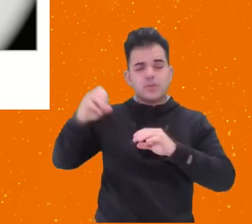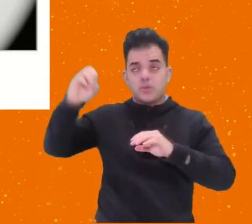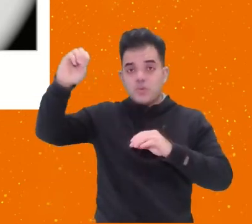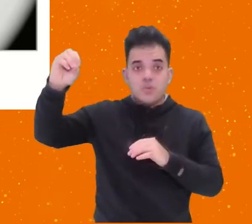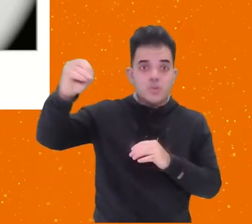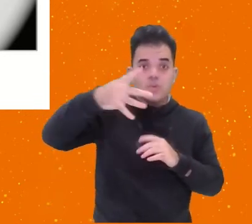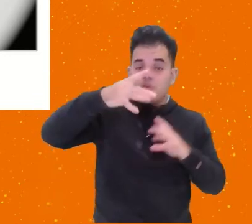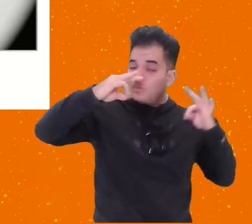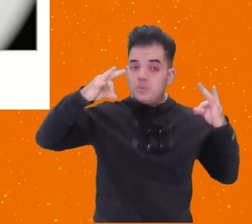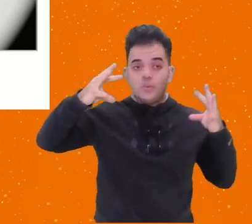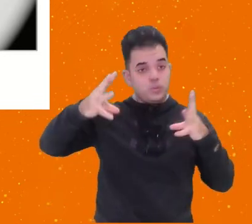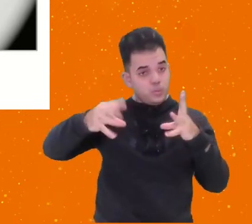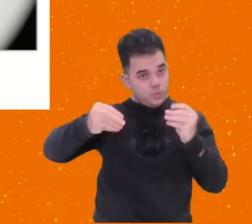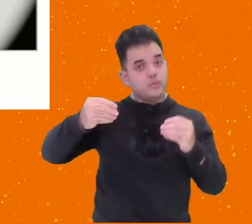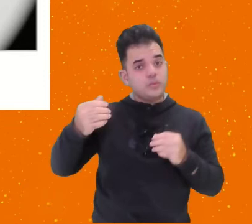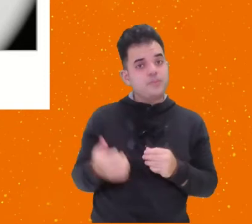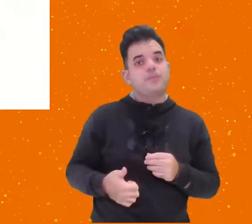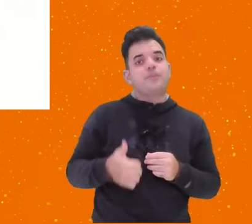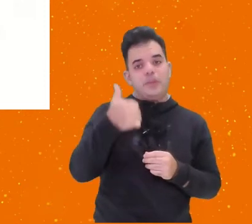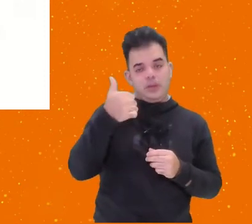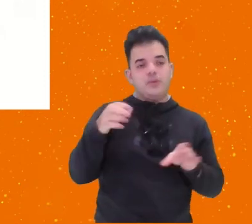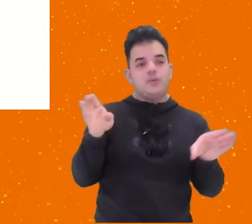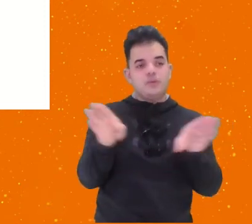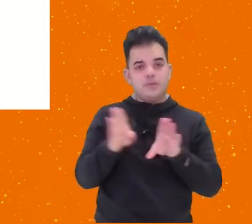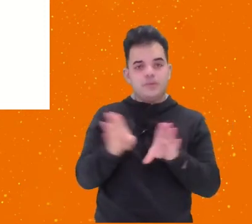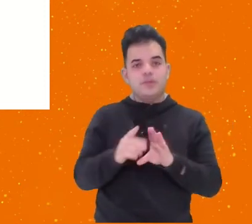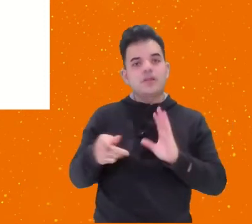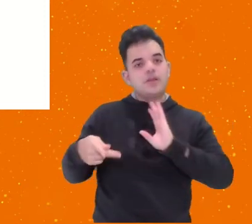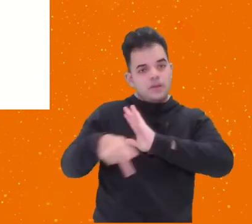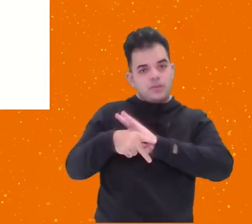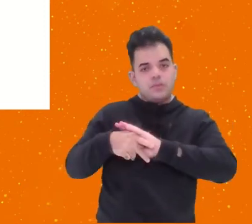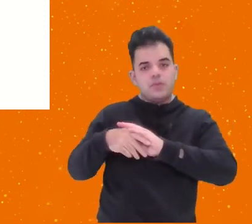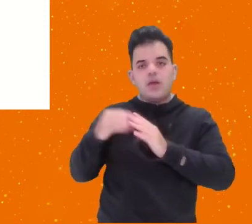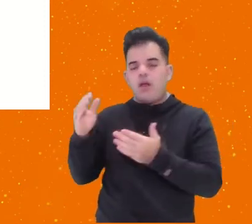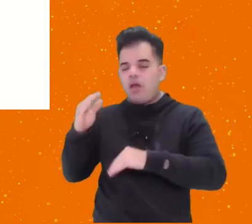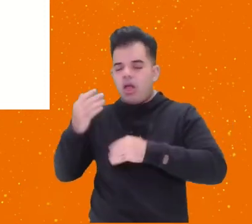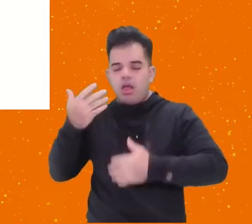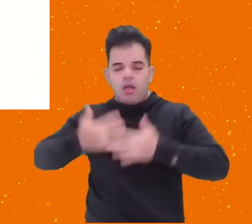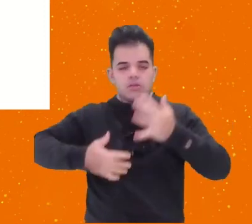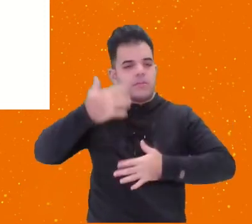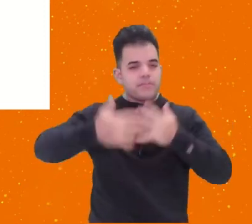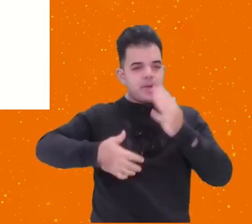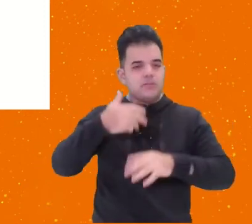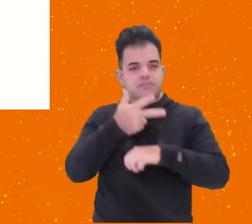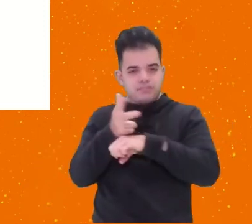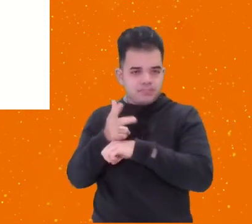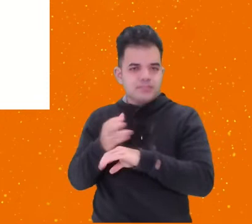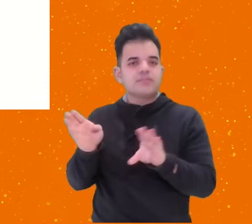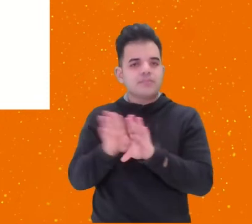um todo, né? E diminuindo, como eu disse, a questão de, por exemplo, aberrações cromáticas, né? Então, eu estava citando